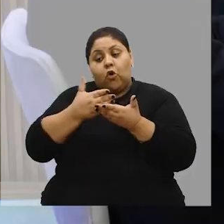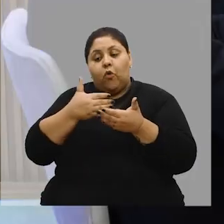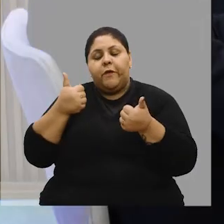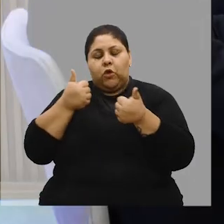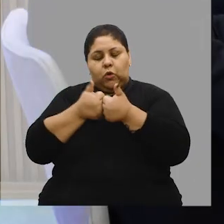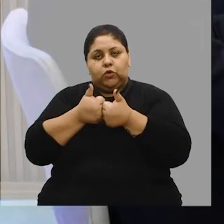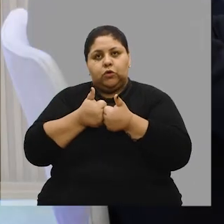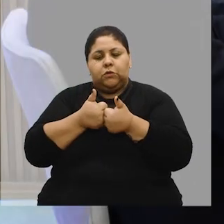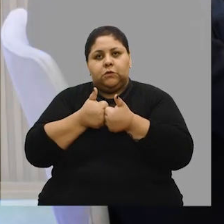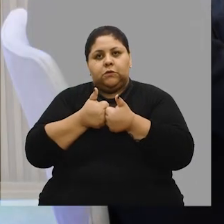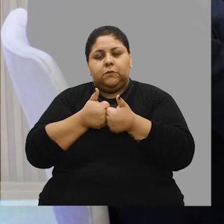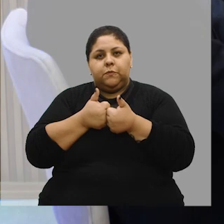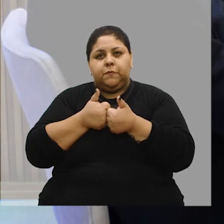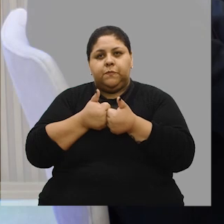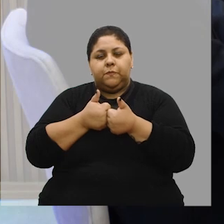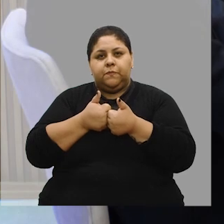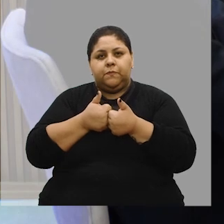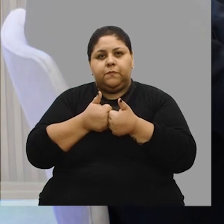que foi